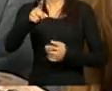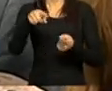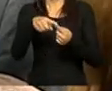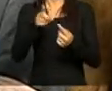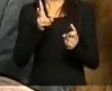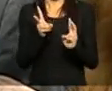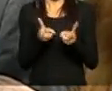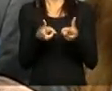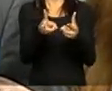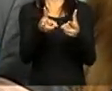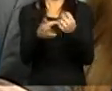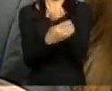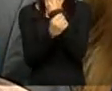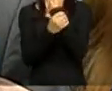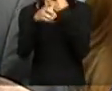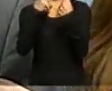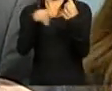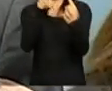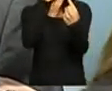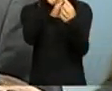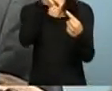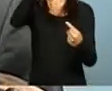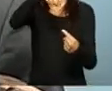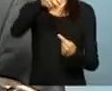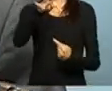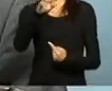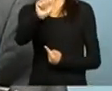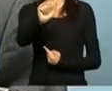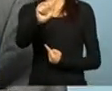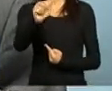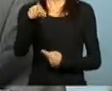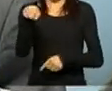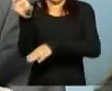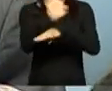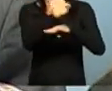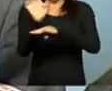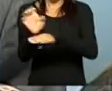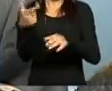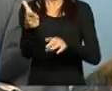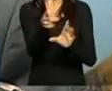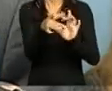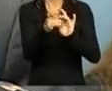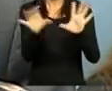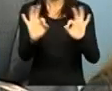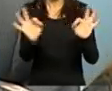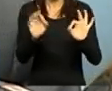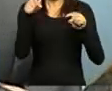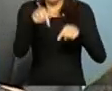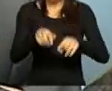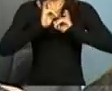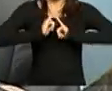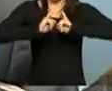né Por esse essa situação esse essa campanha